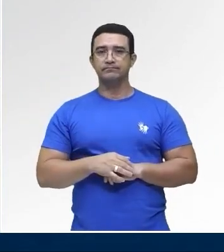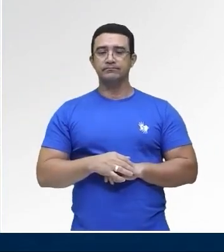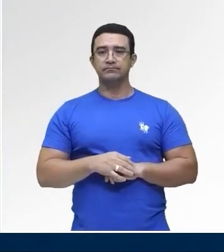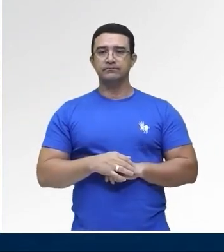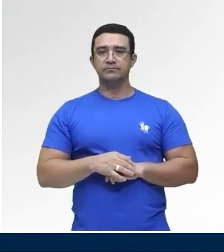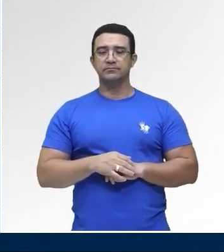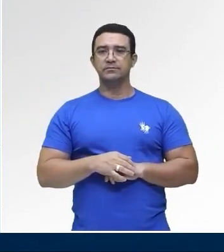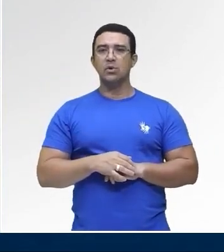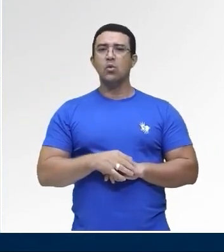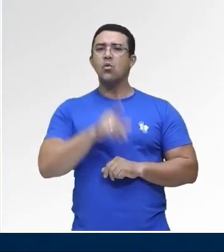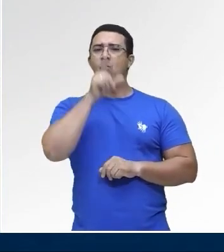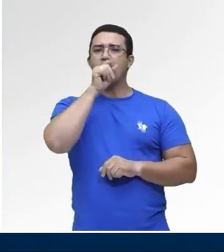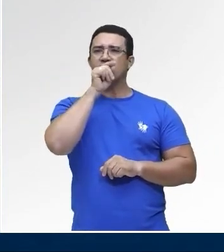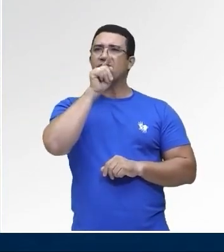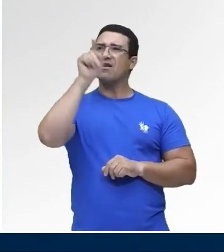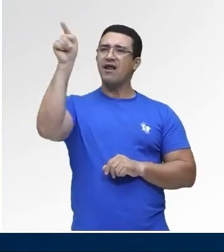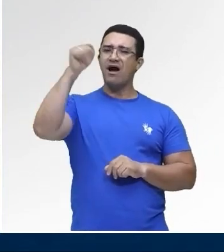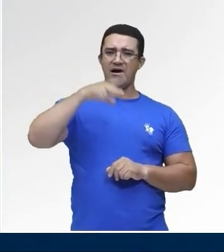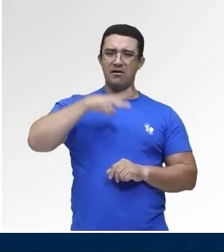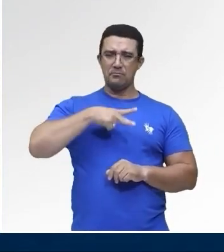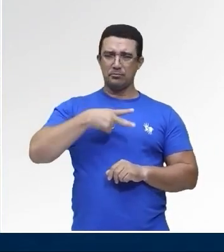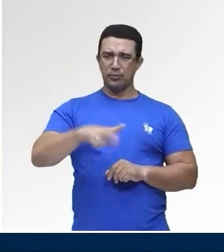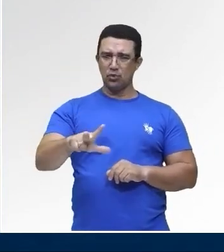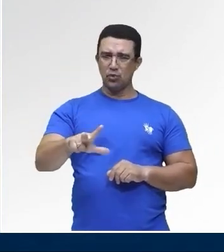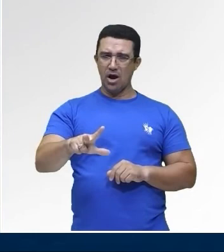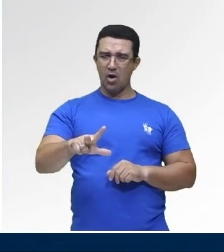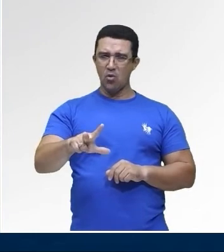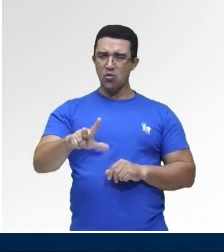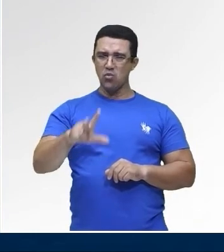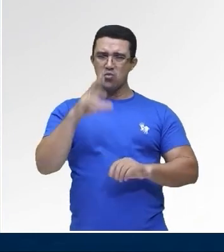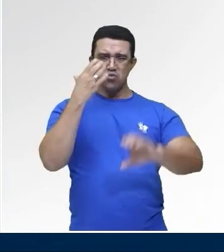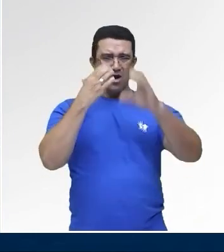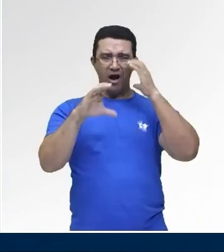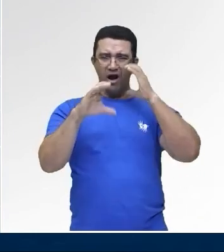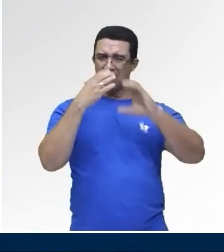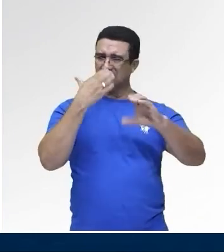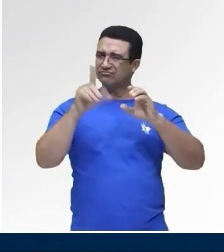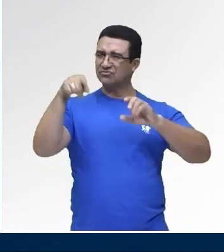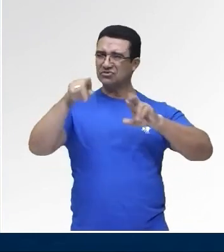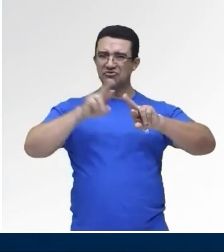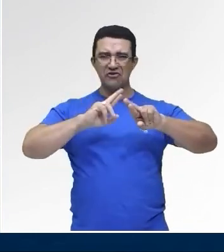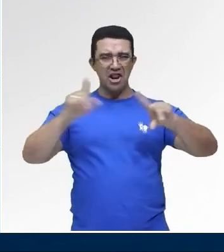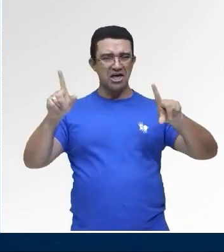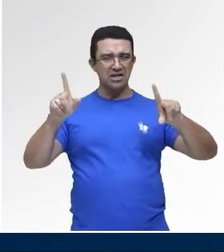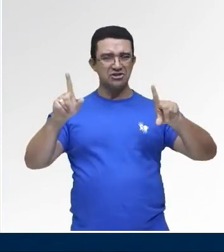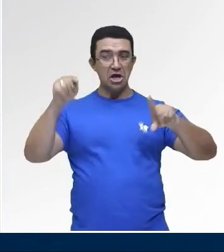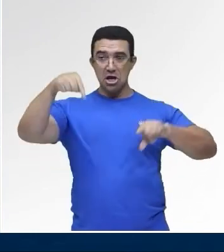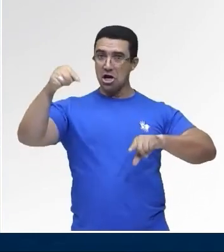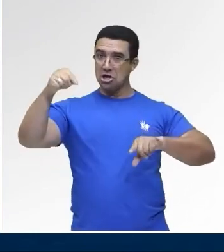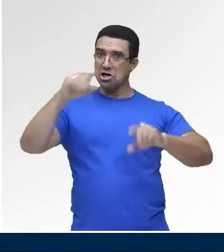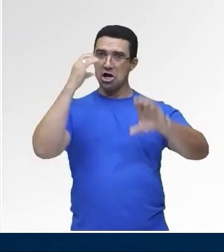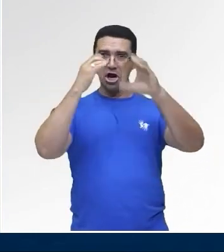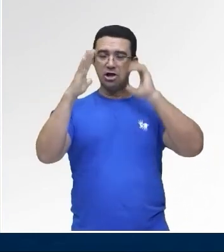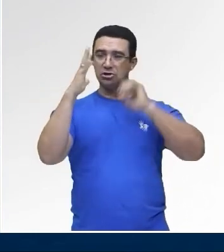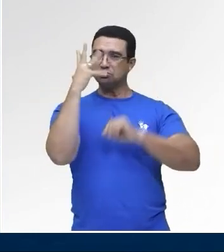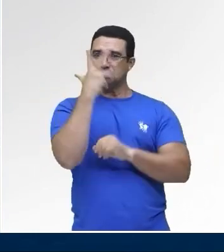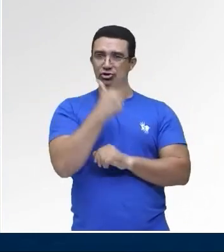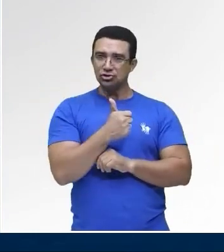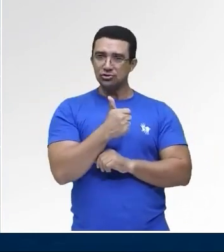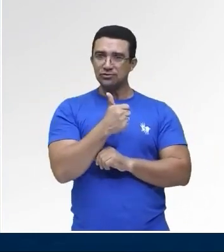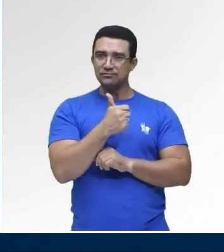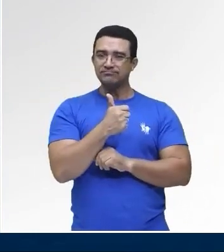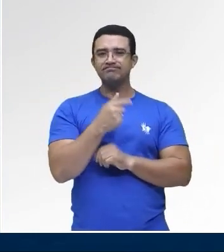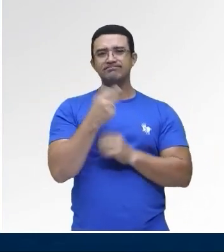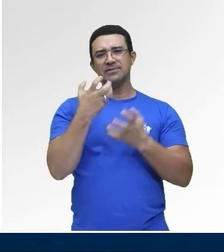aves não cantavam, né? Gorjeia significa cantar. Não cantam, né? Como os do meu país. É isso que ele estava